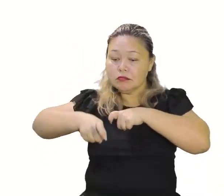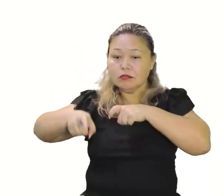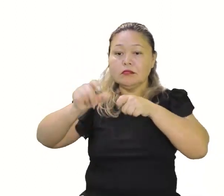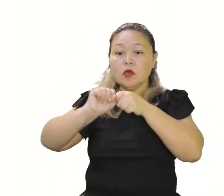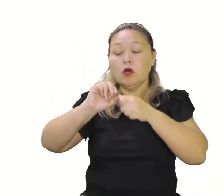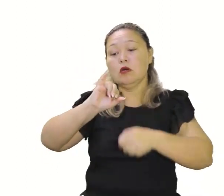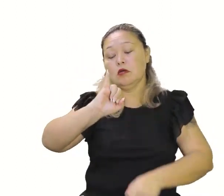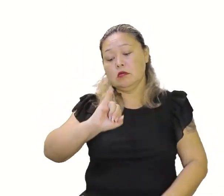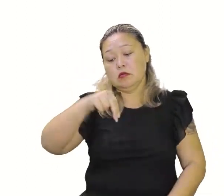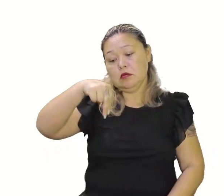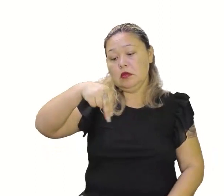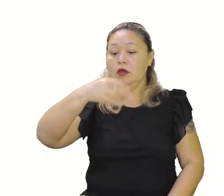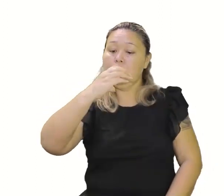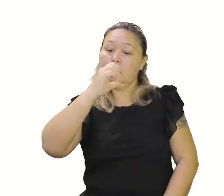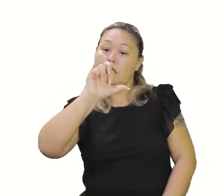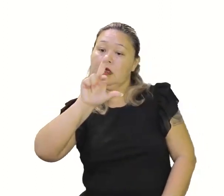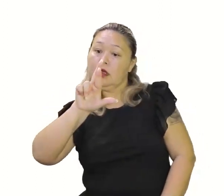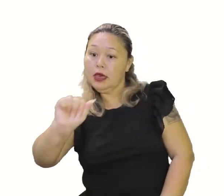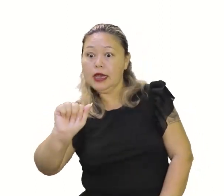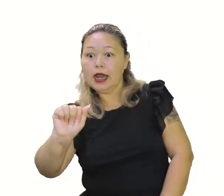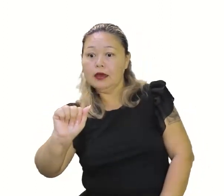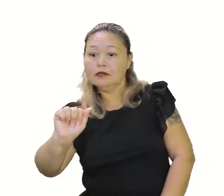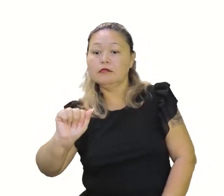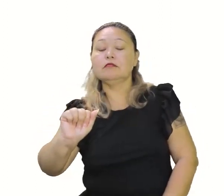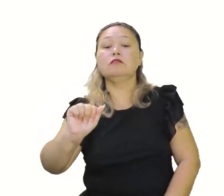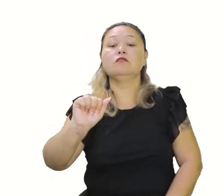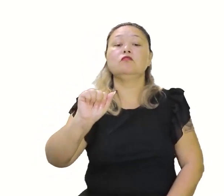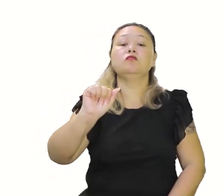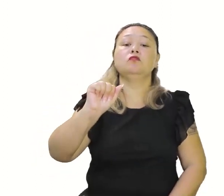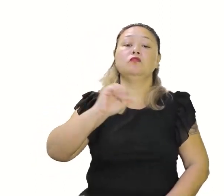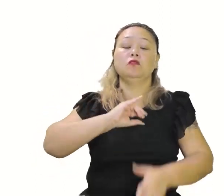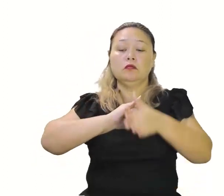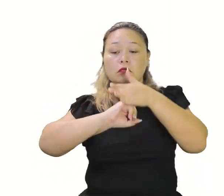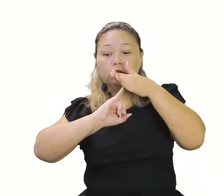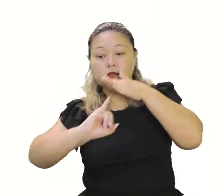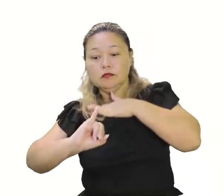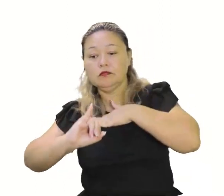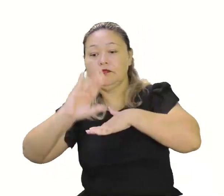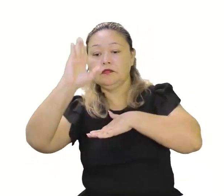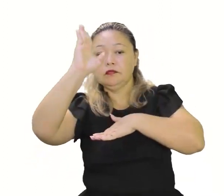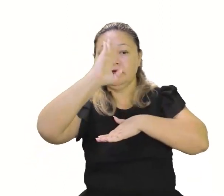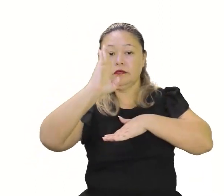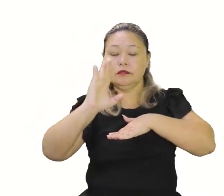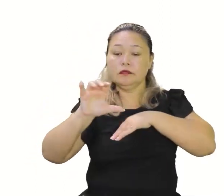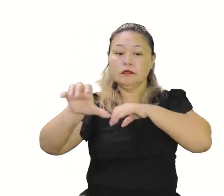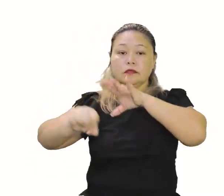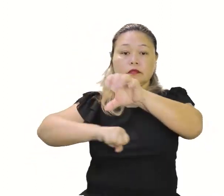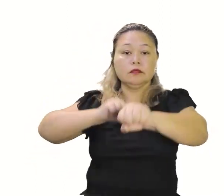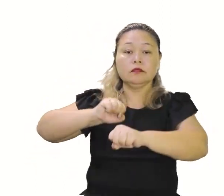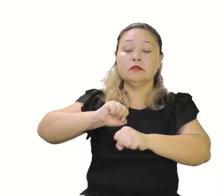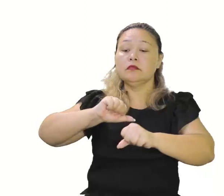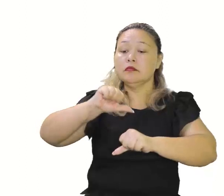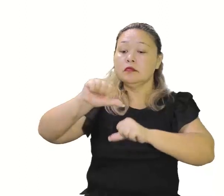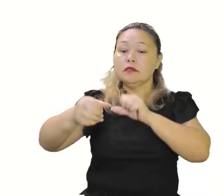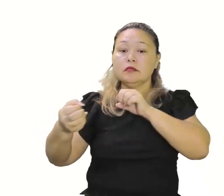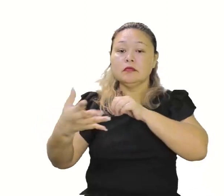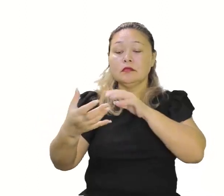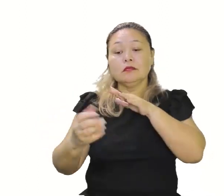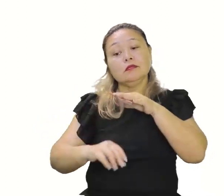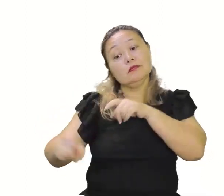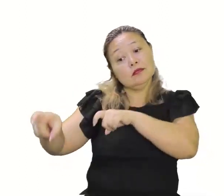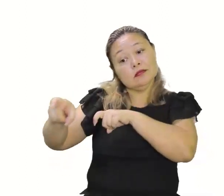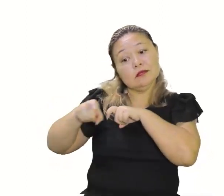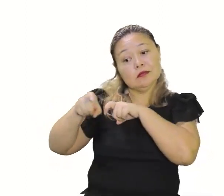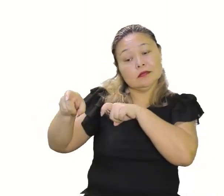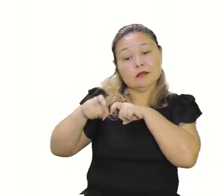conhecido popularmente como INCRA. Instituto Nacional de Colonização e Reforma